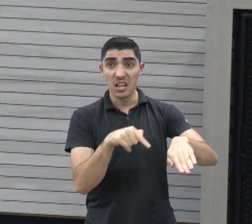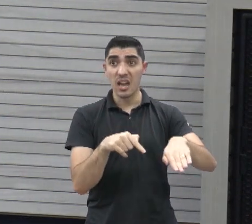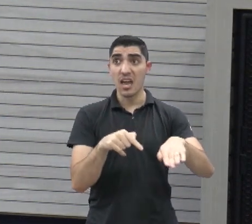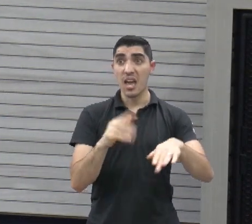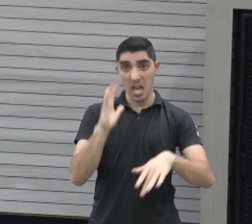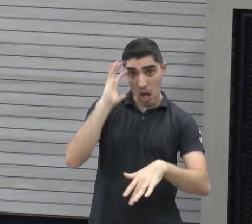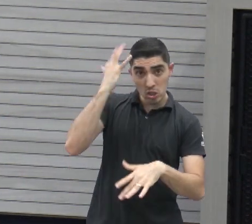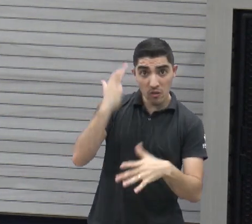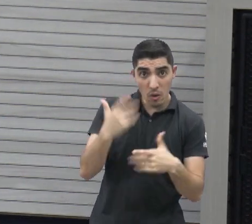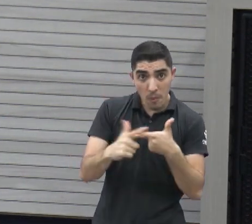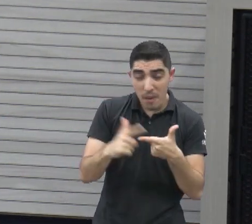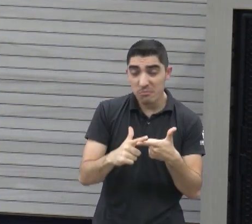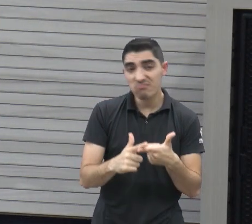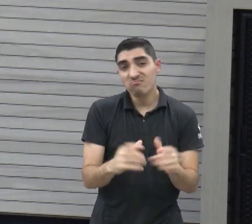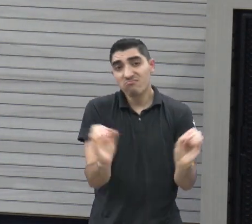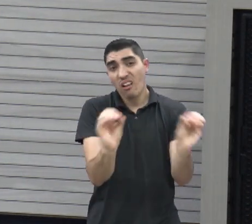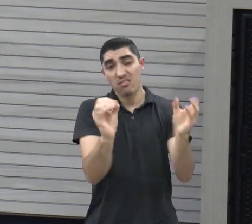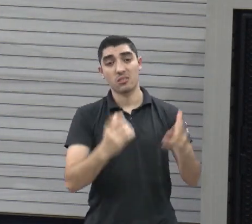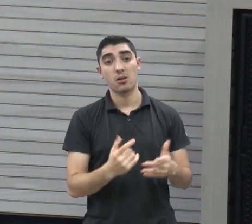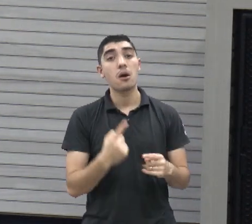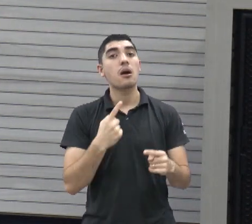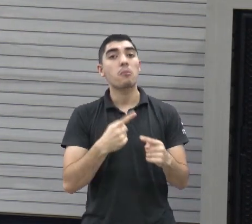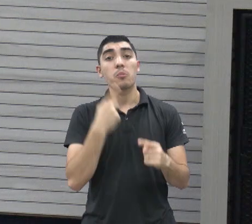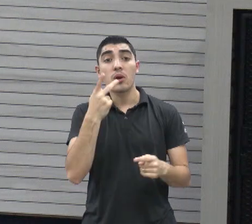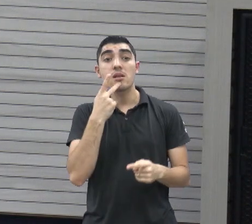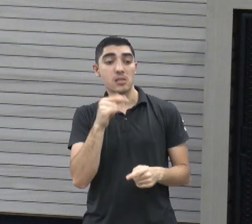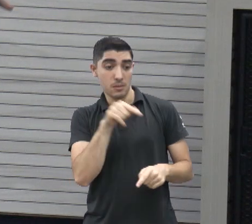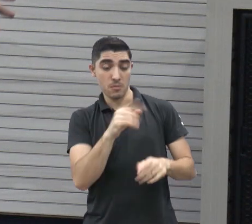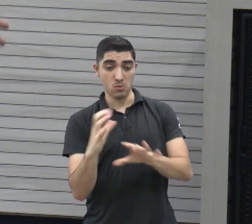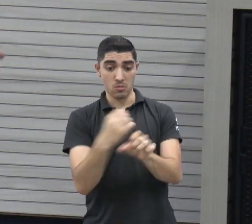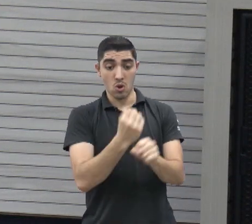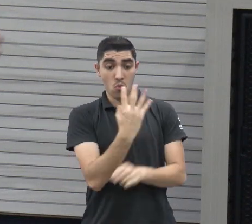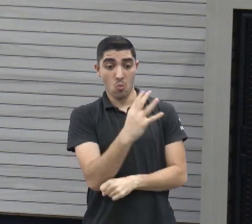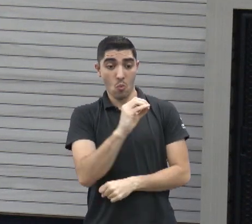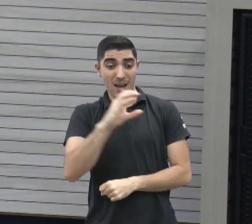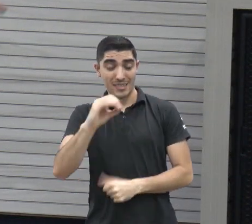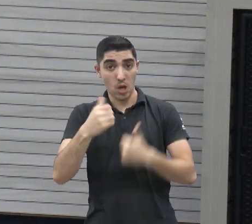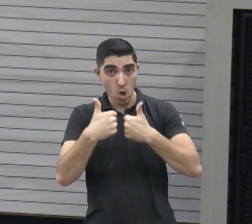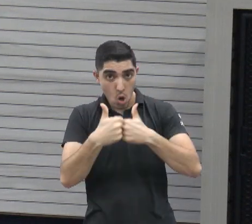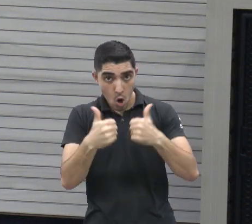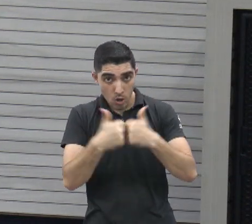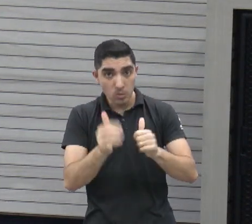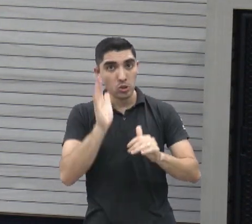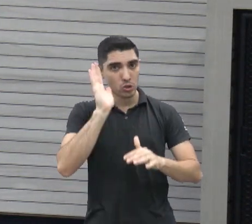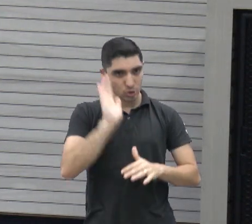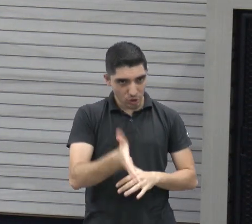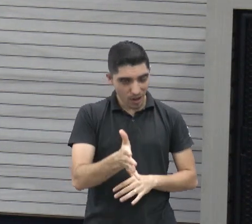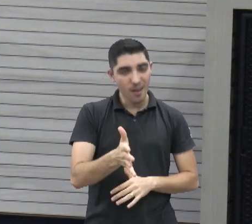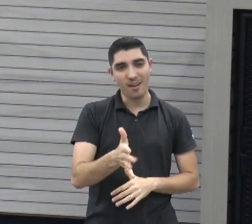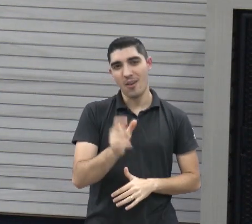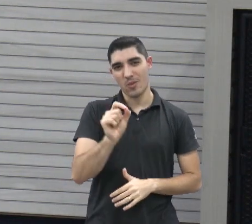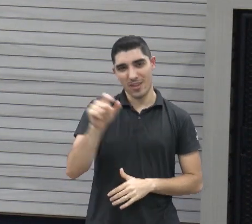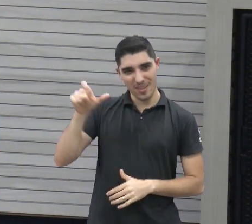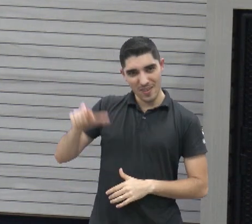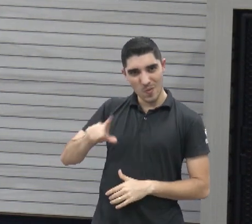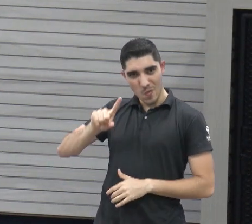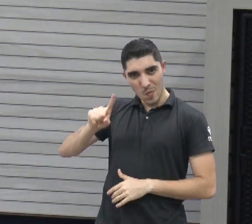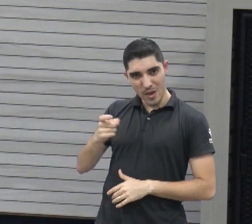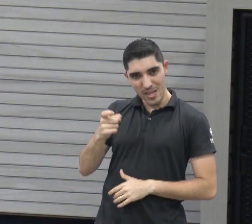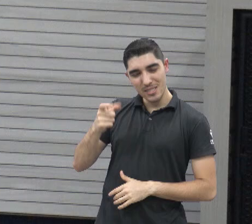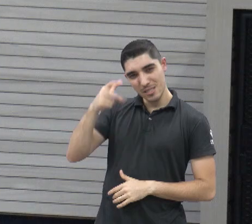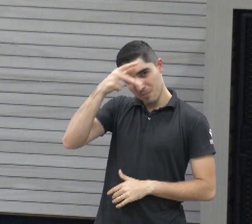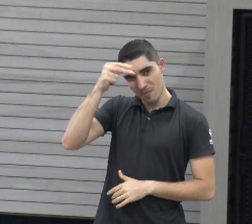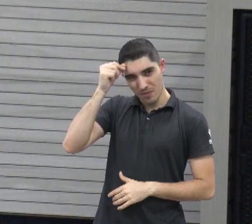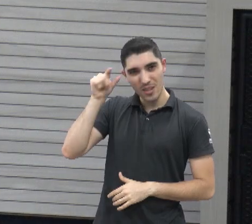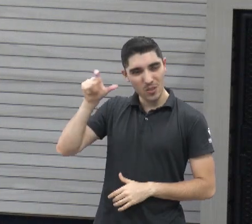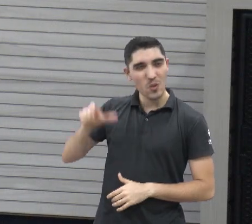porque o que nós estamos discutindo são 400 ônibus, que foi a promessa já da reeleição do ex-prefeito Felício, e esses